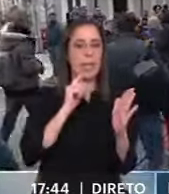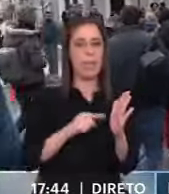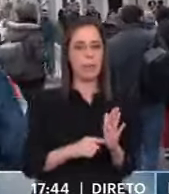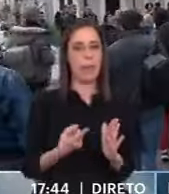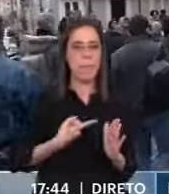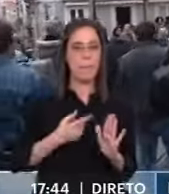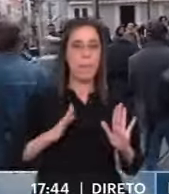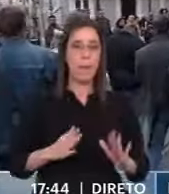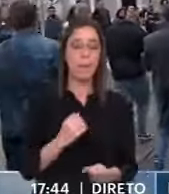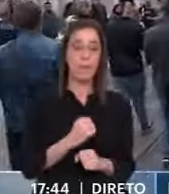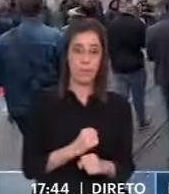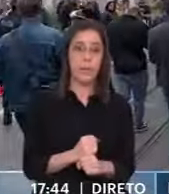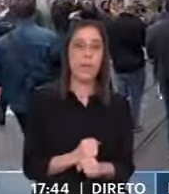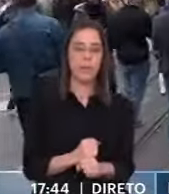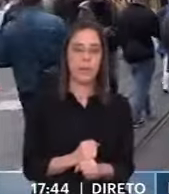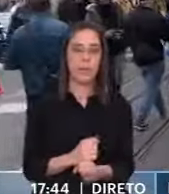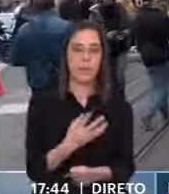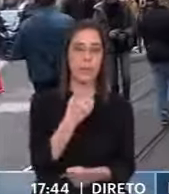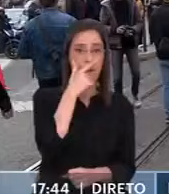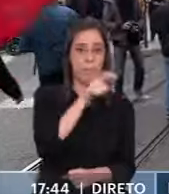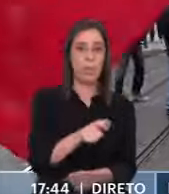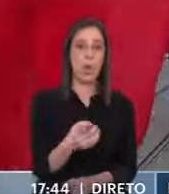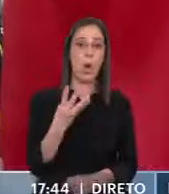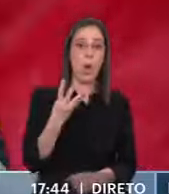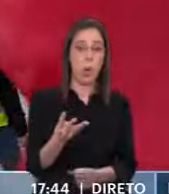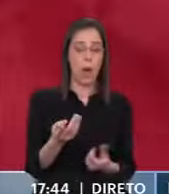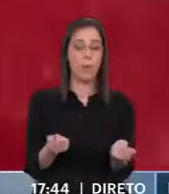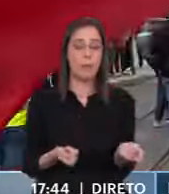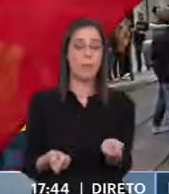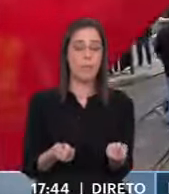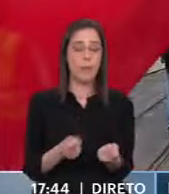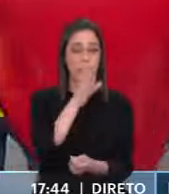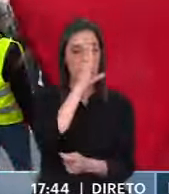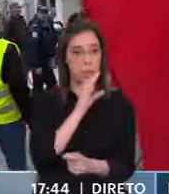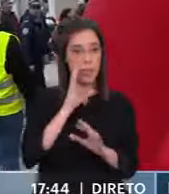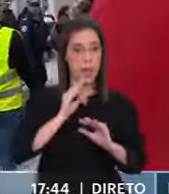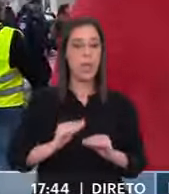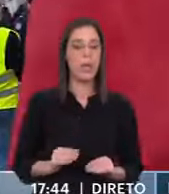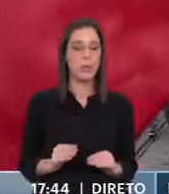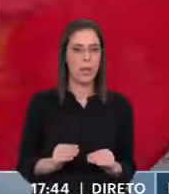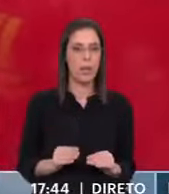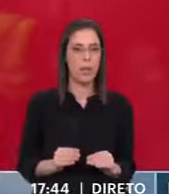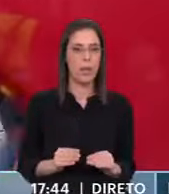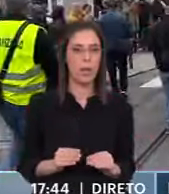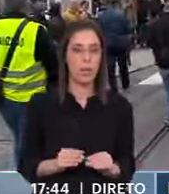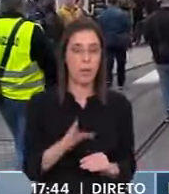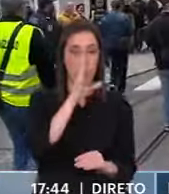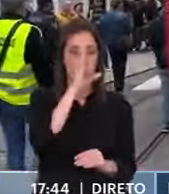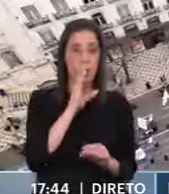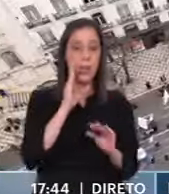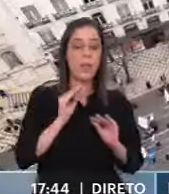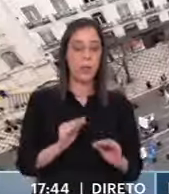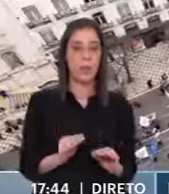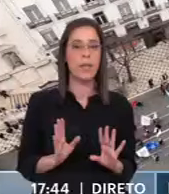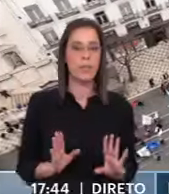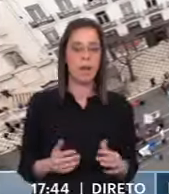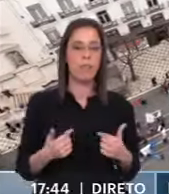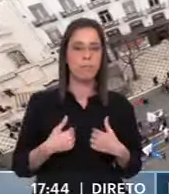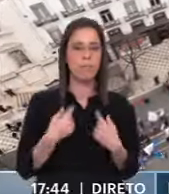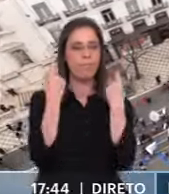que deixar trabalhar estas quatro pessoas que vão liderar o Ministério da Educação, sobretudo o seu Ministro da Educação. Agora, nós